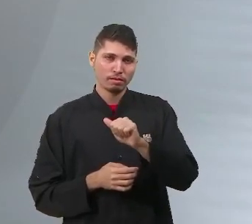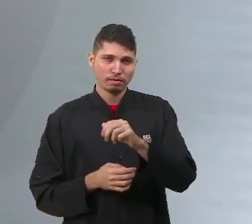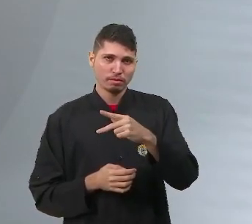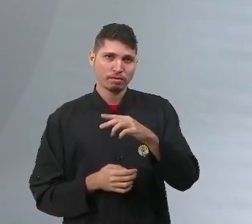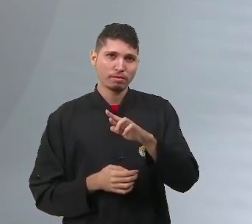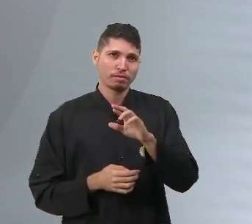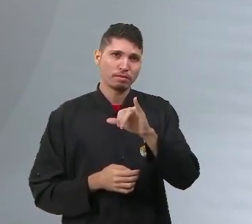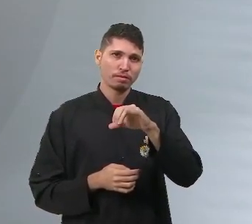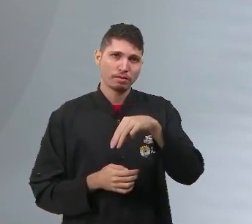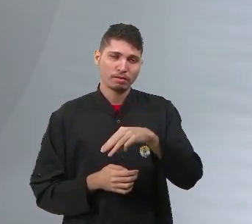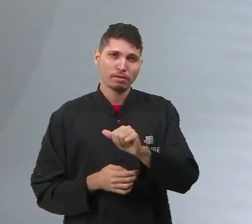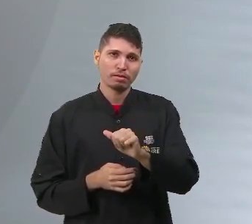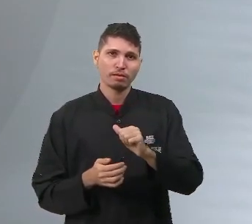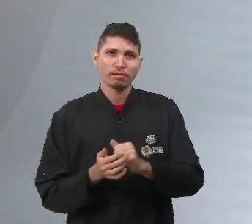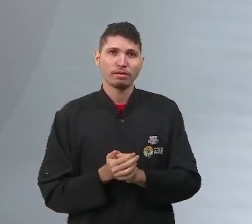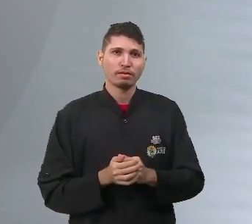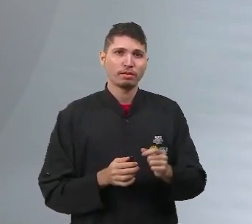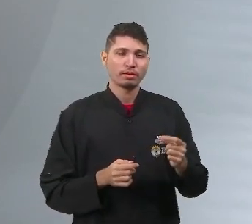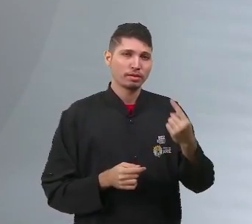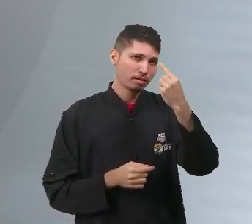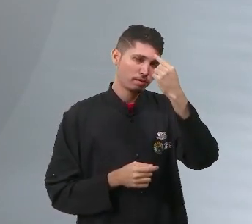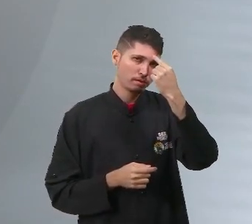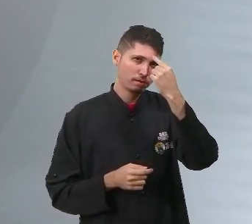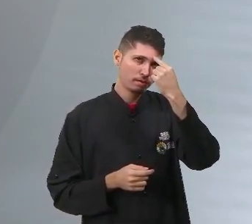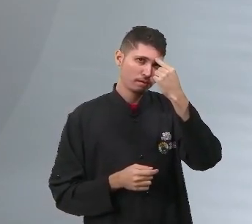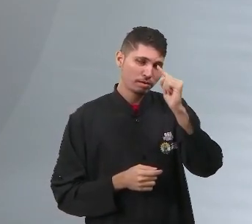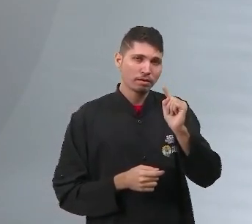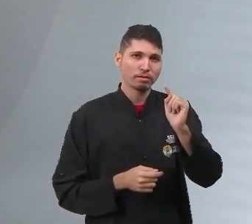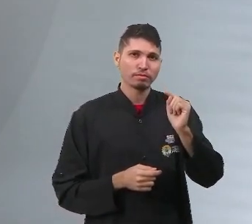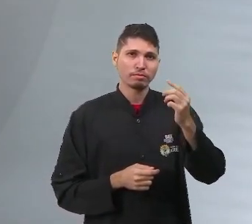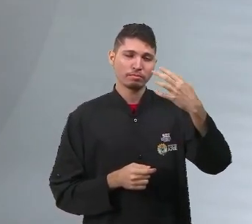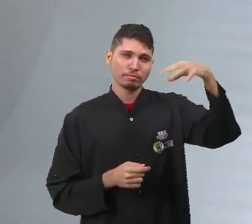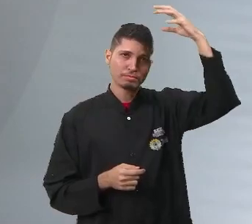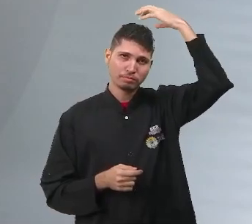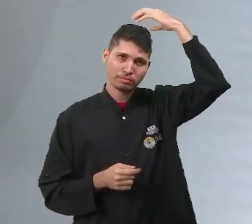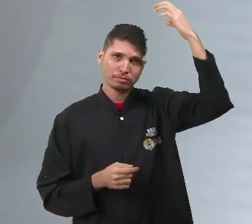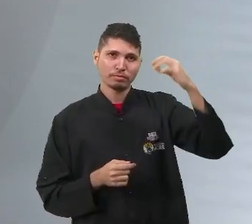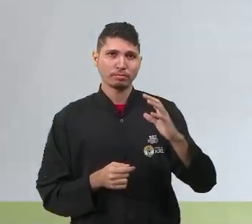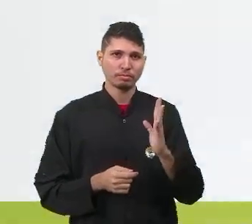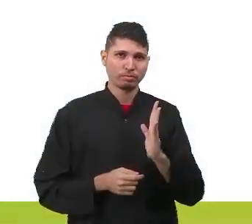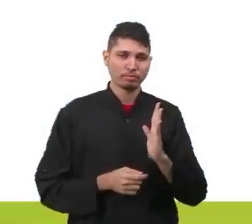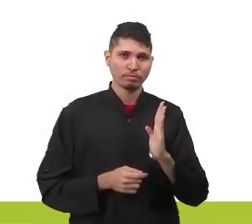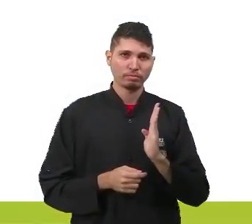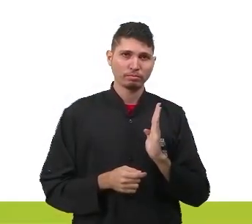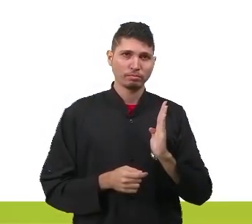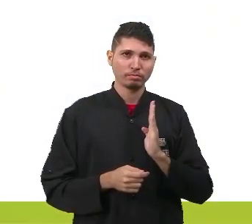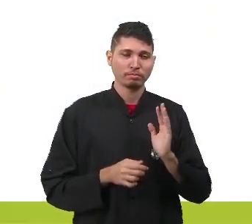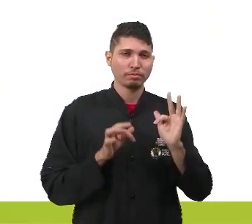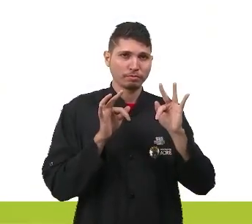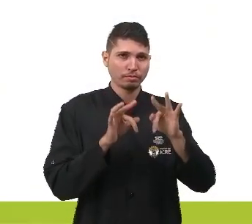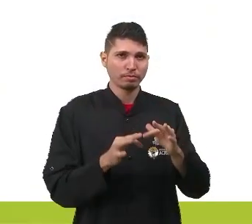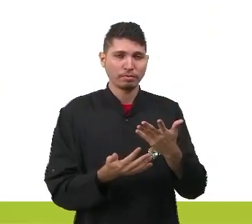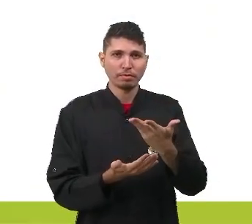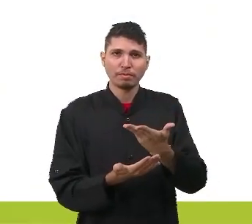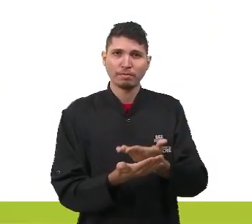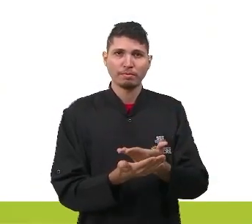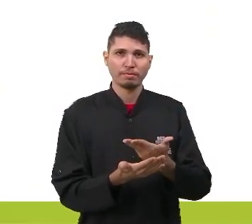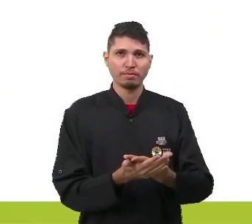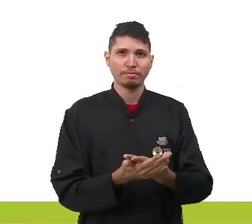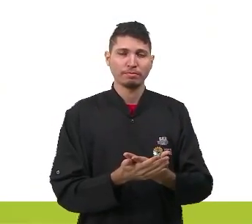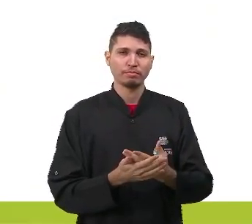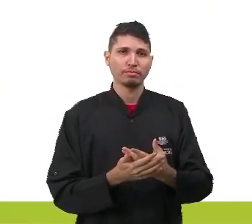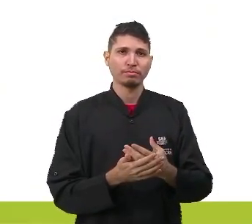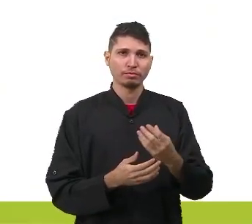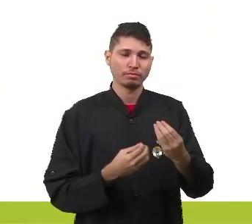manufaturas era feito pelos reis para gerar cada vez mais riquezas, ok? Aí, para finalizar e entendermos de fato como